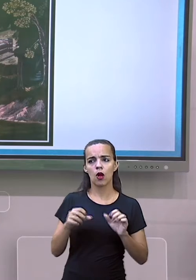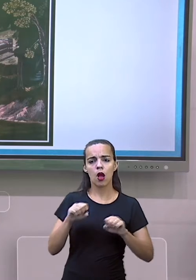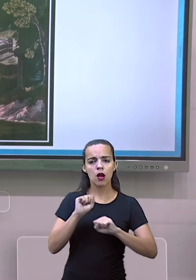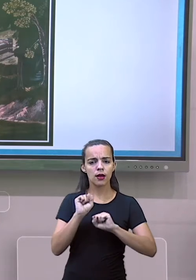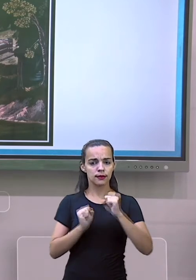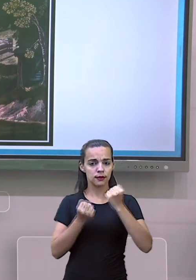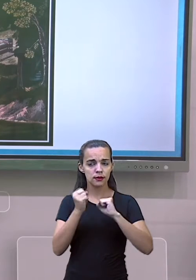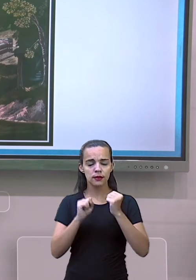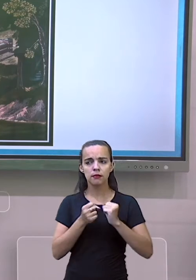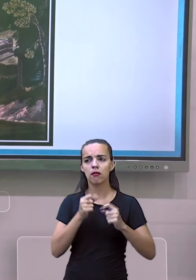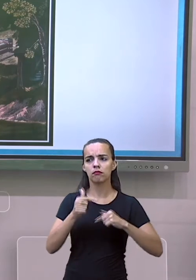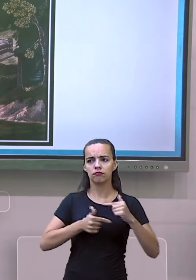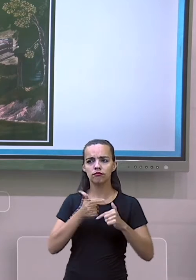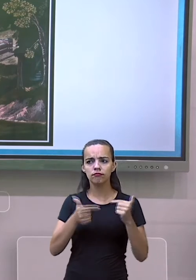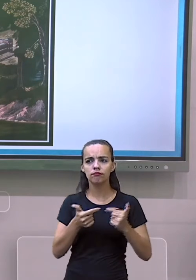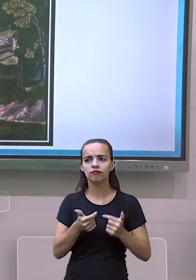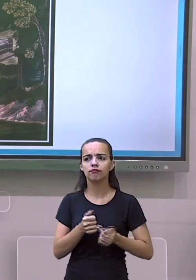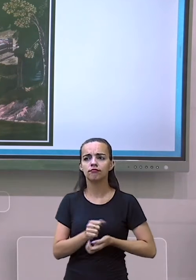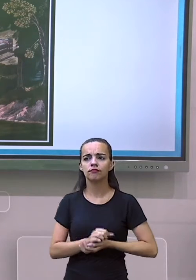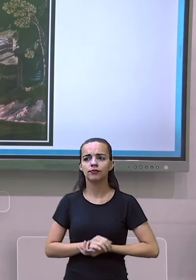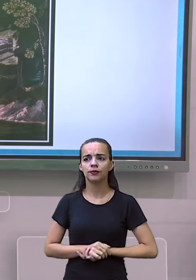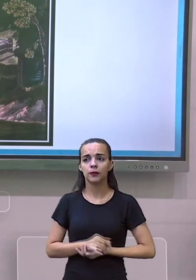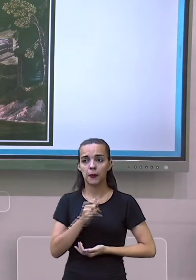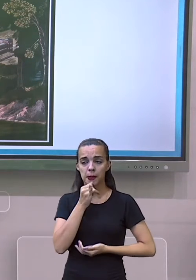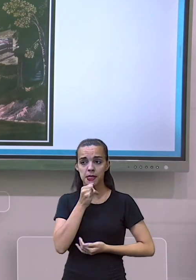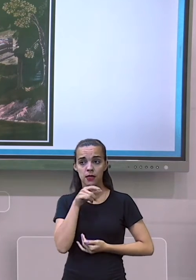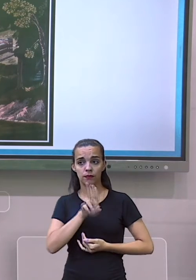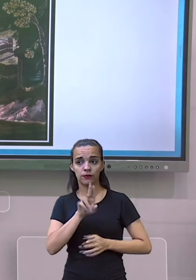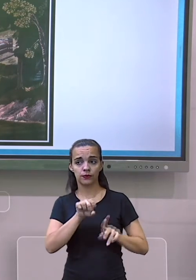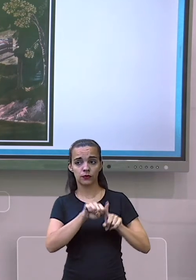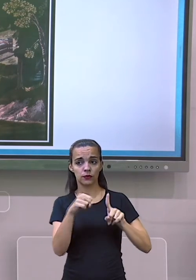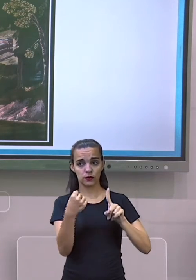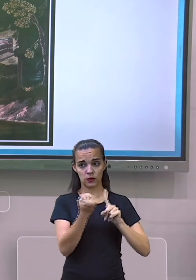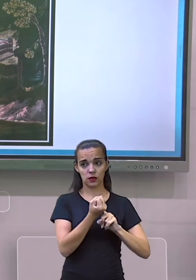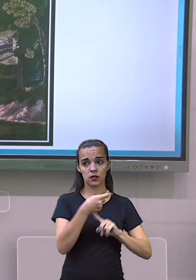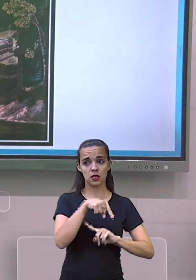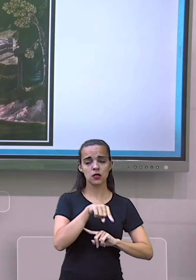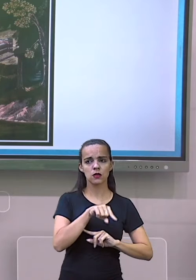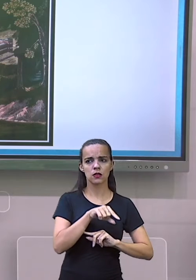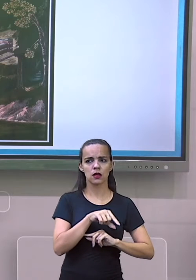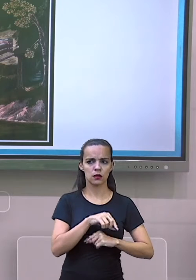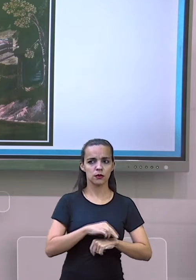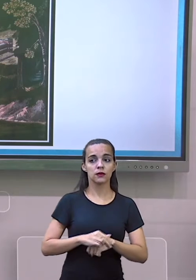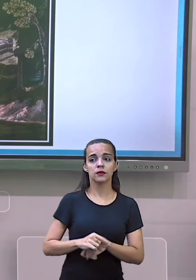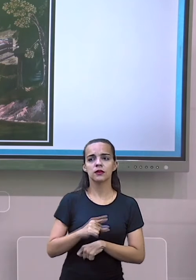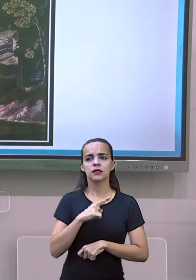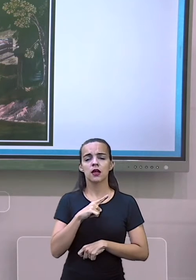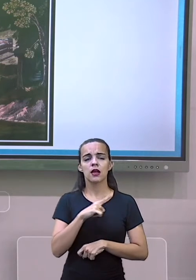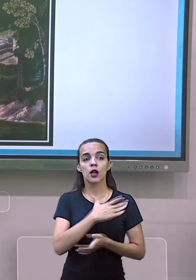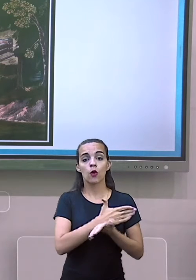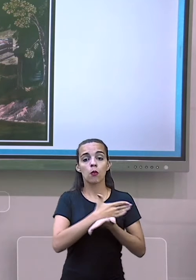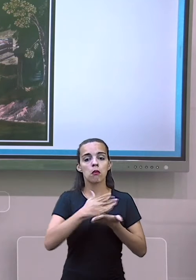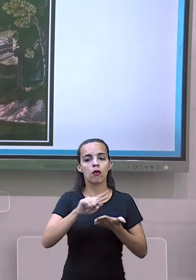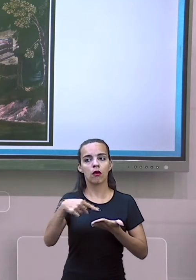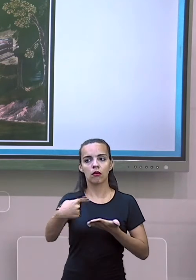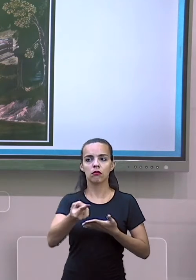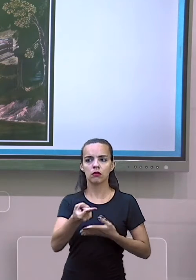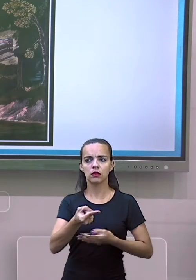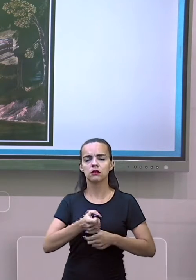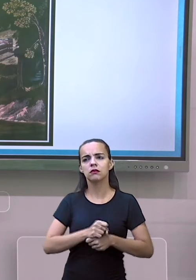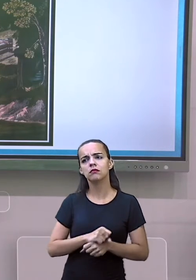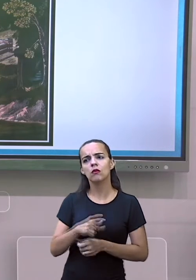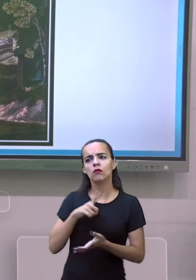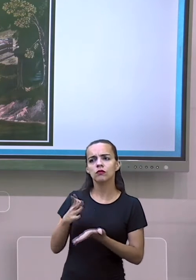Então, essa nomenclatura socialismo utópico veio tempos depois, com Marx e